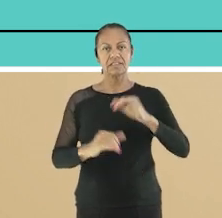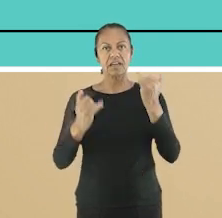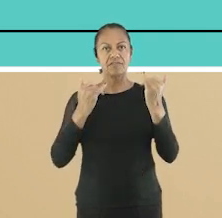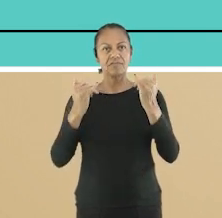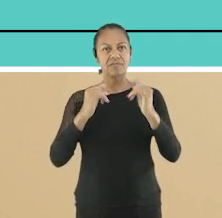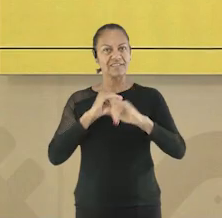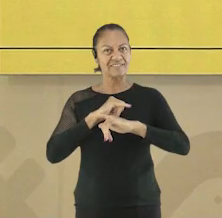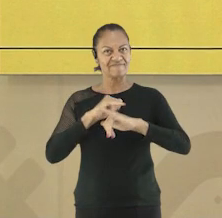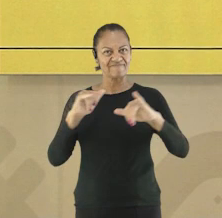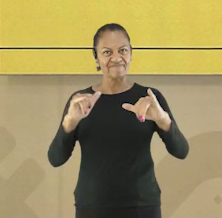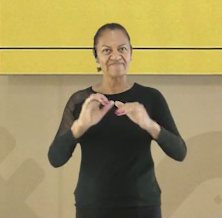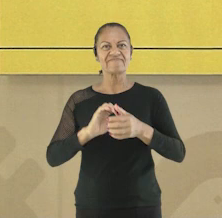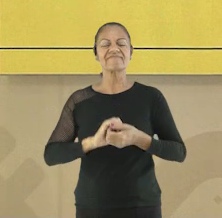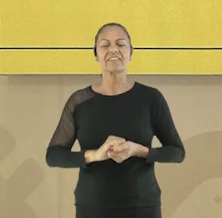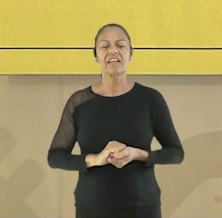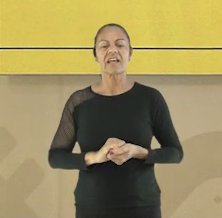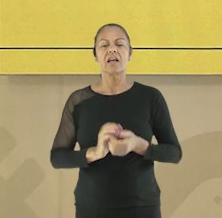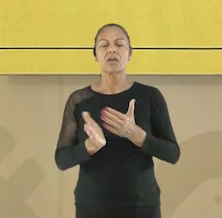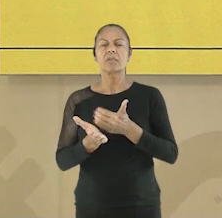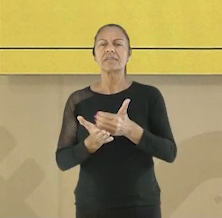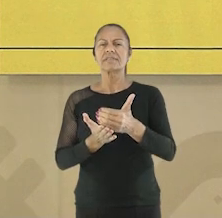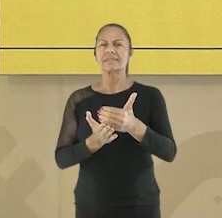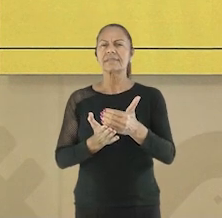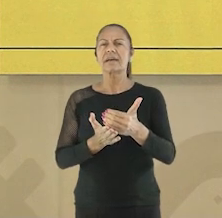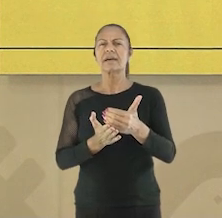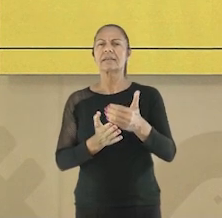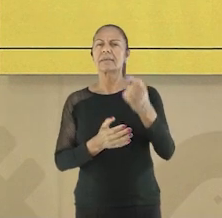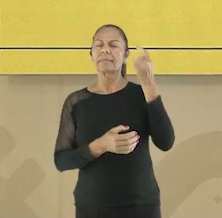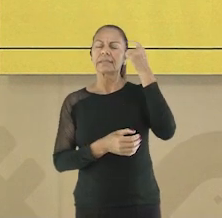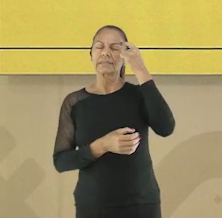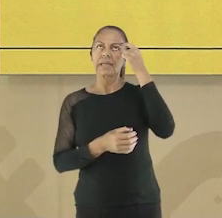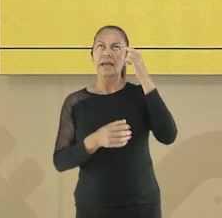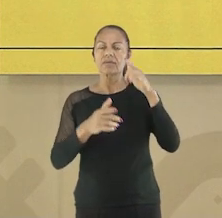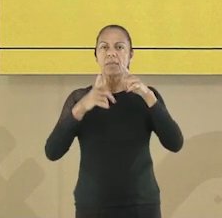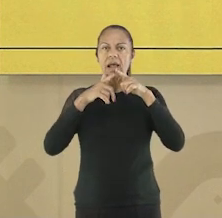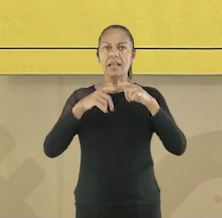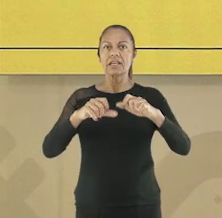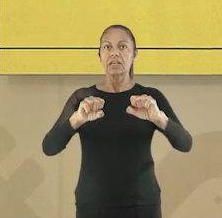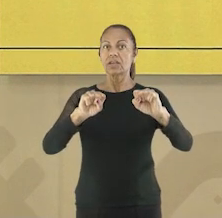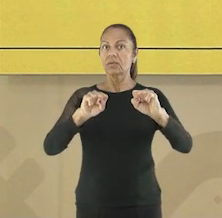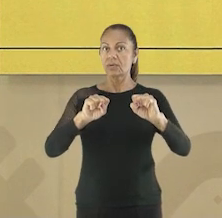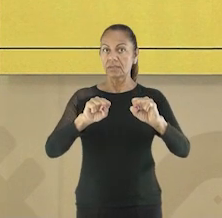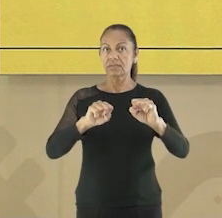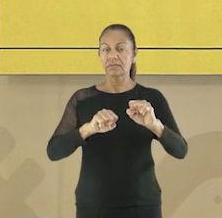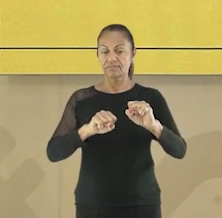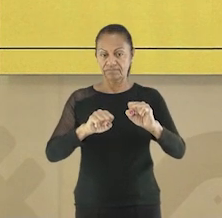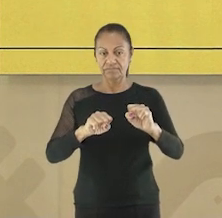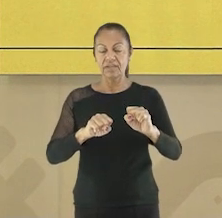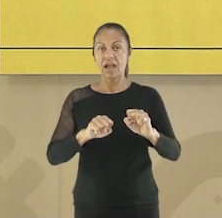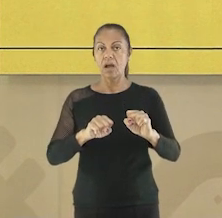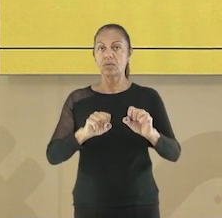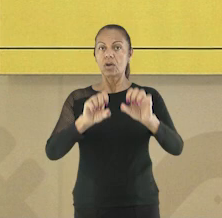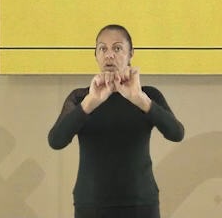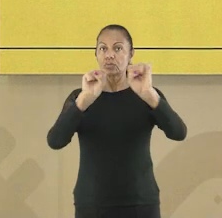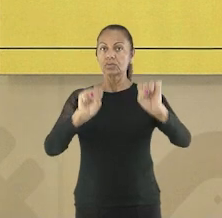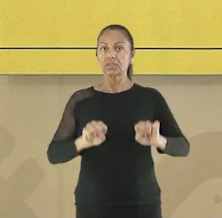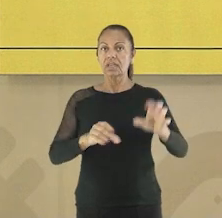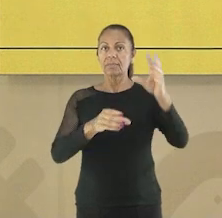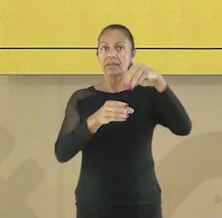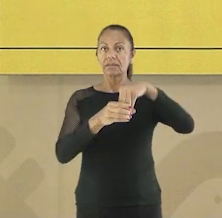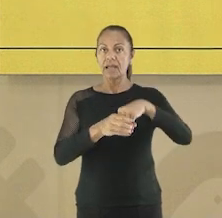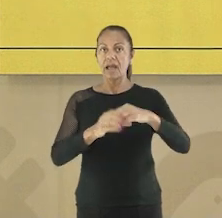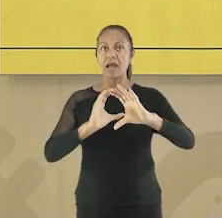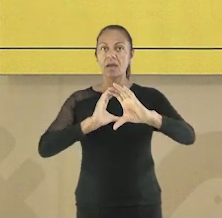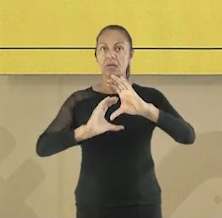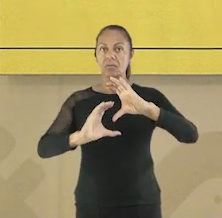nossa aula? Vamos começar a nossa aula pensando um pouco sobre linguagem. Linguagem é o nome que damos a um sistema a qual